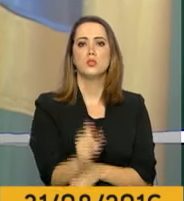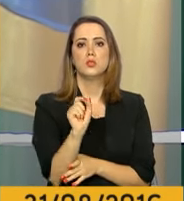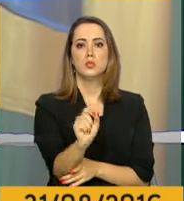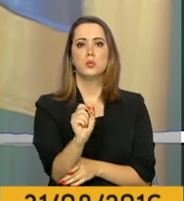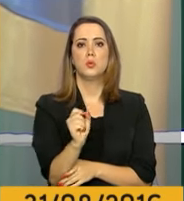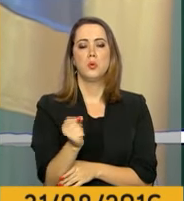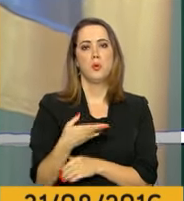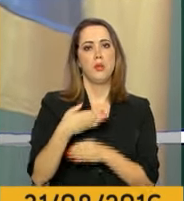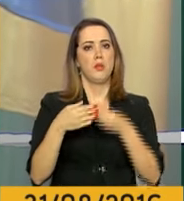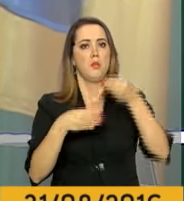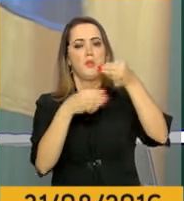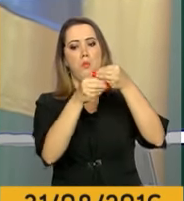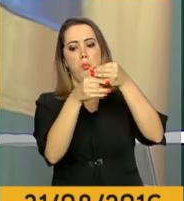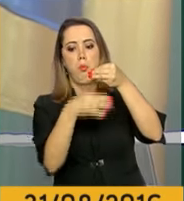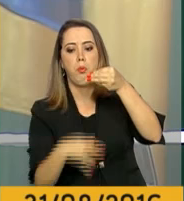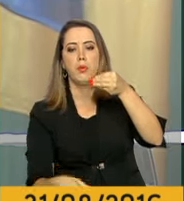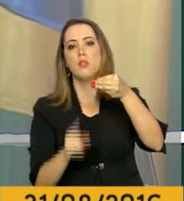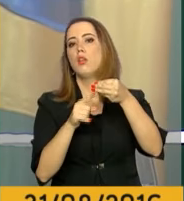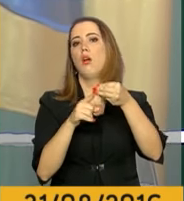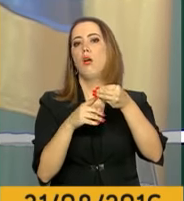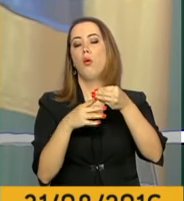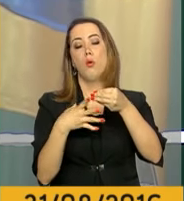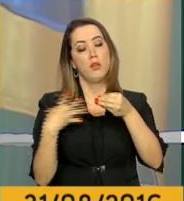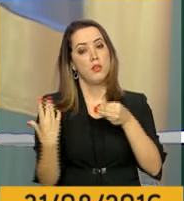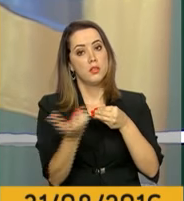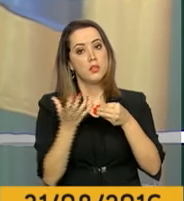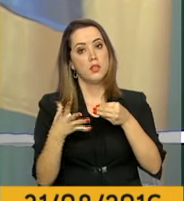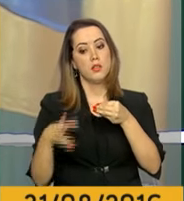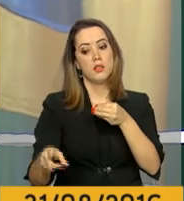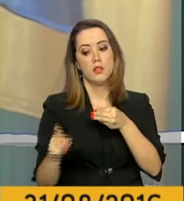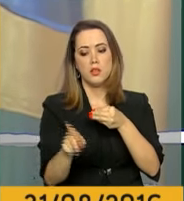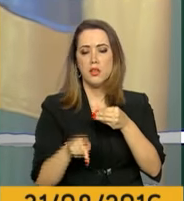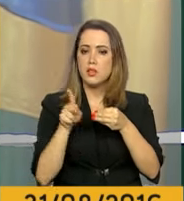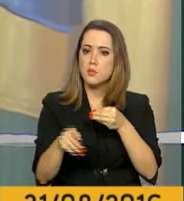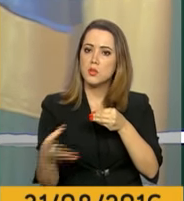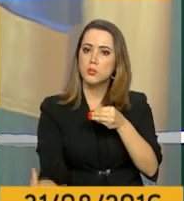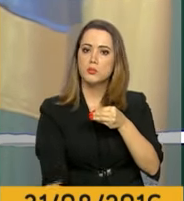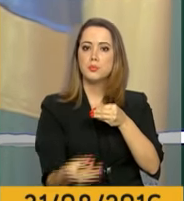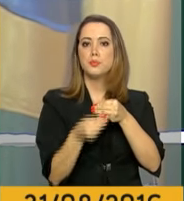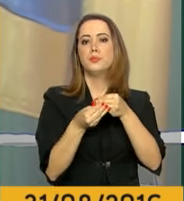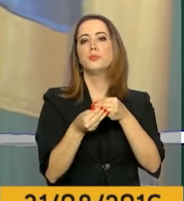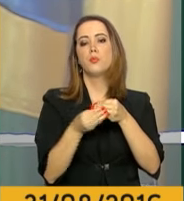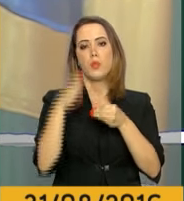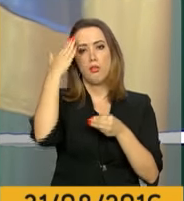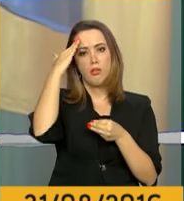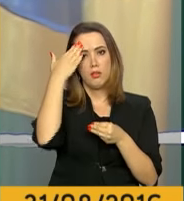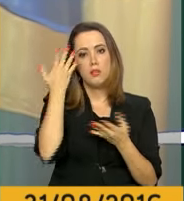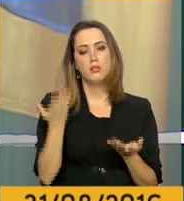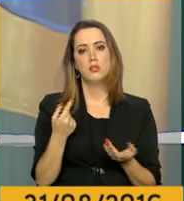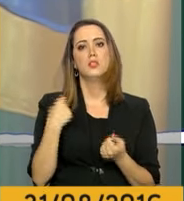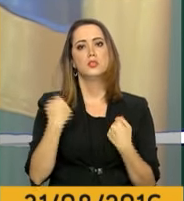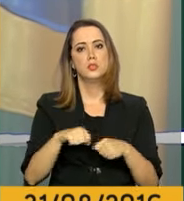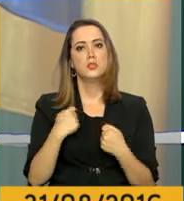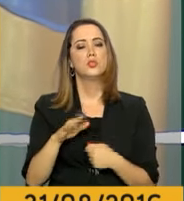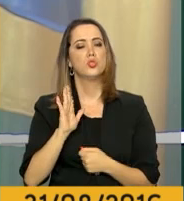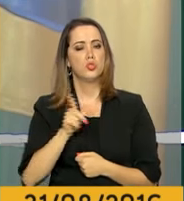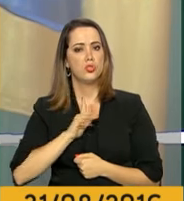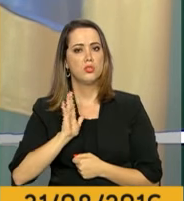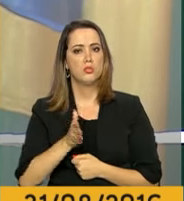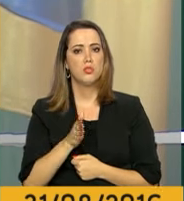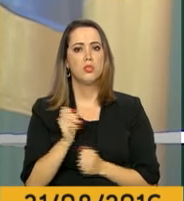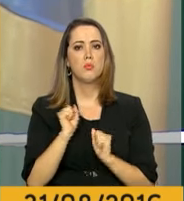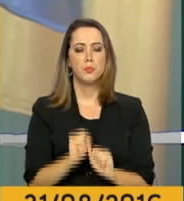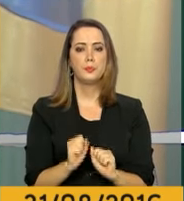cima para baixo, queremos ter a compreensão da sociedade brasileira. E eu acho que já há condições para